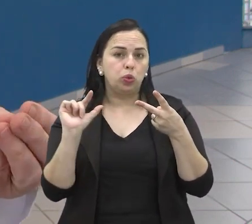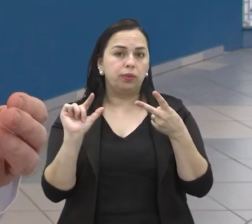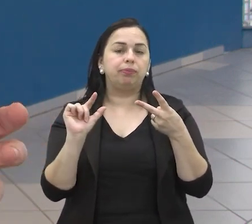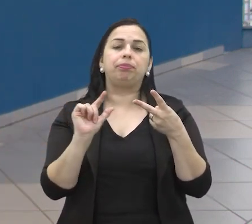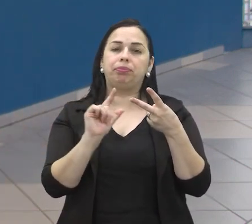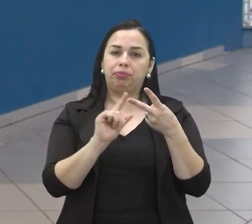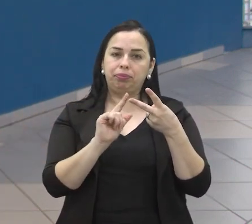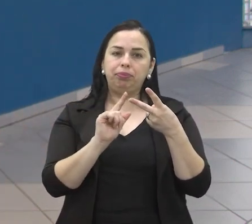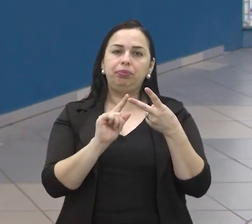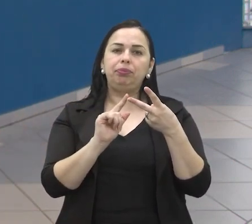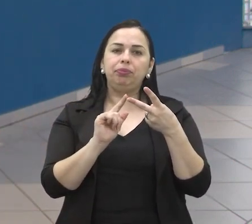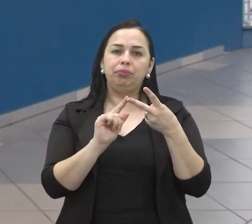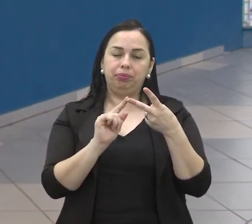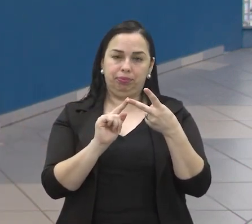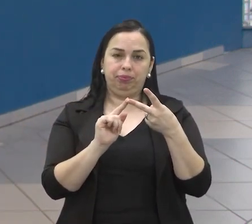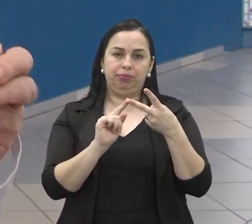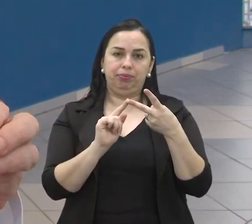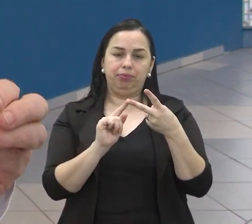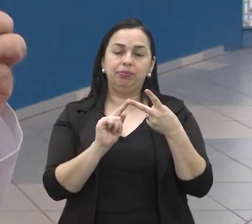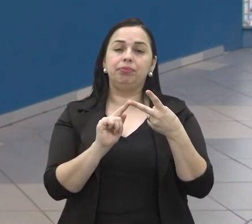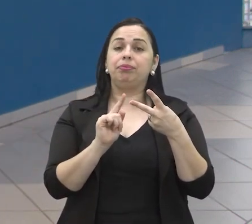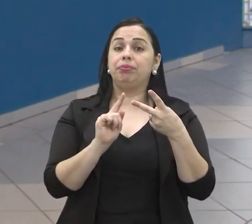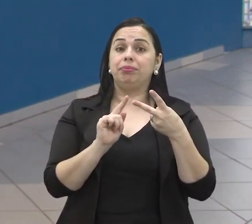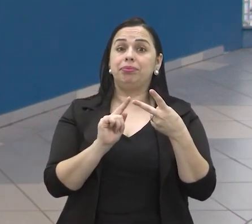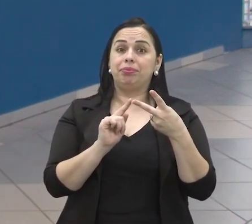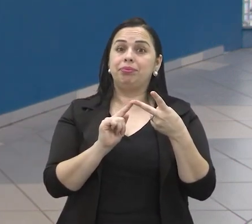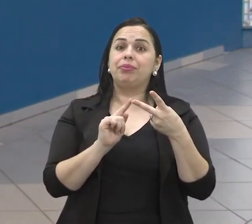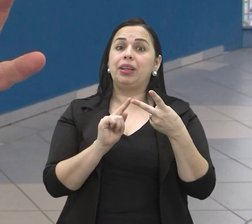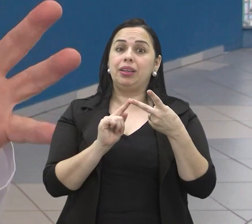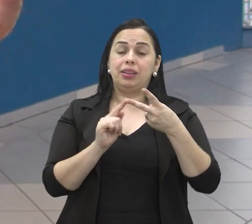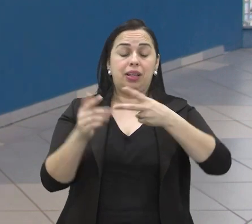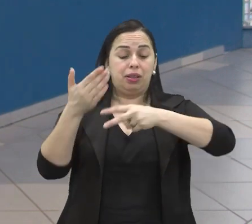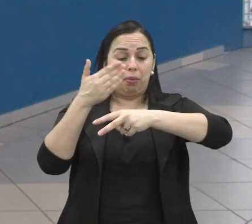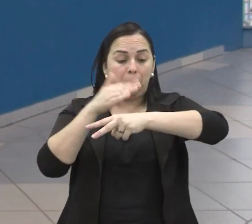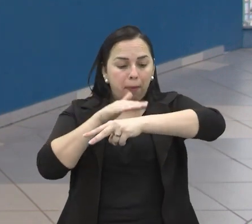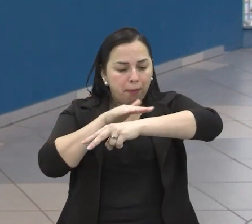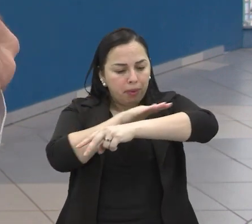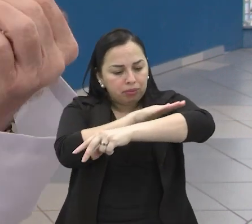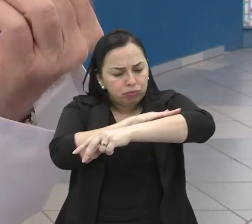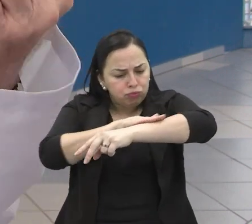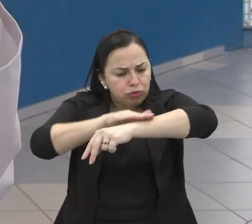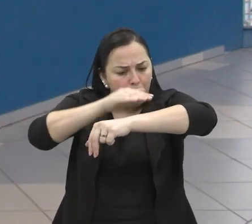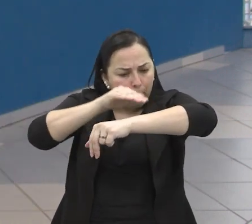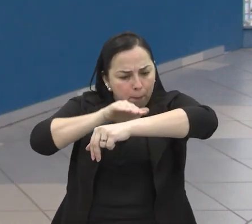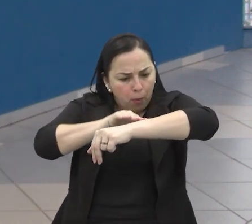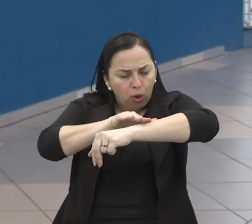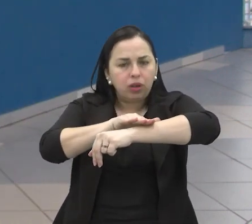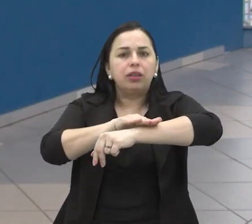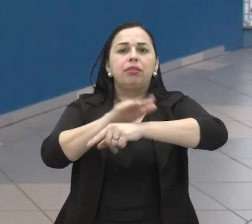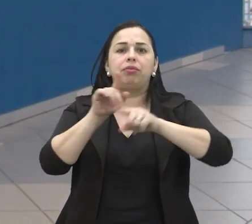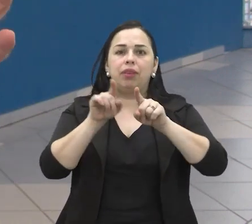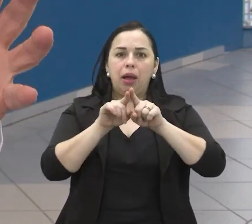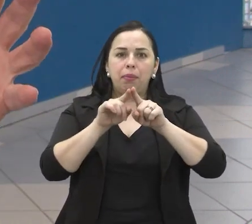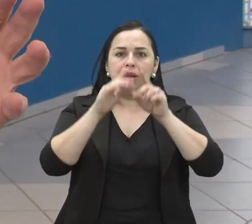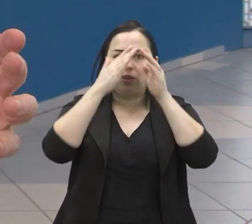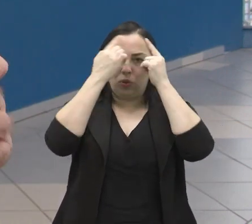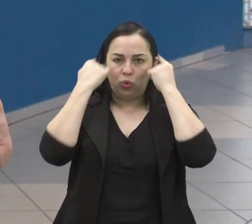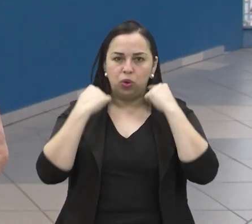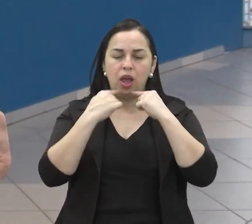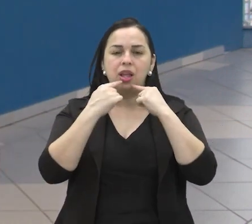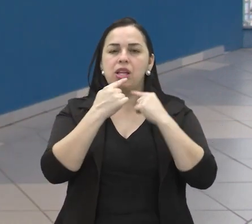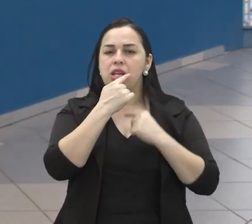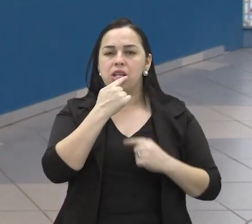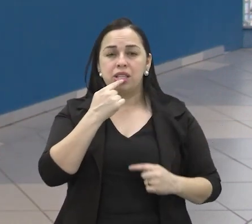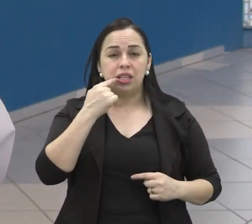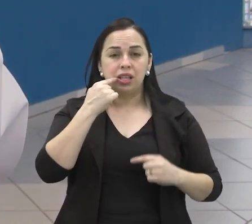O outro é o carcinoma espinocelular. Ele vem de uma camada da pele mais profunda. No rosto,